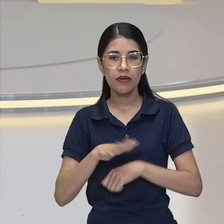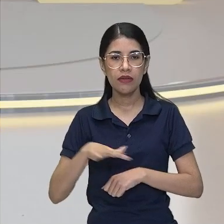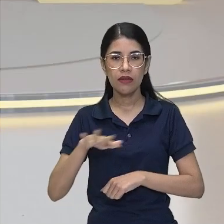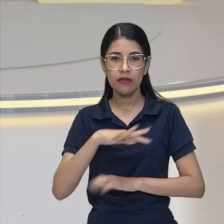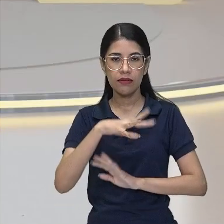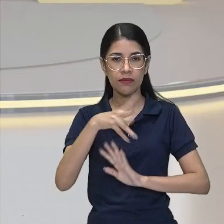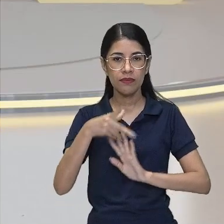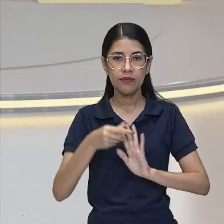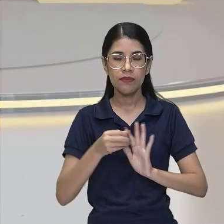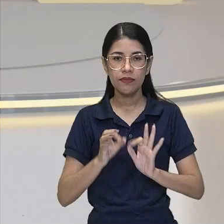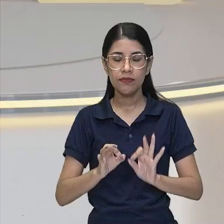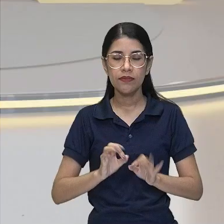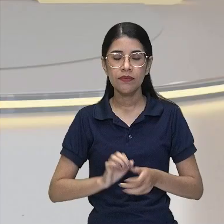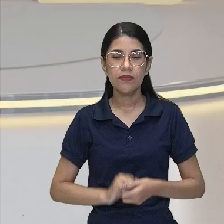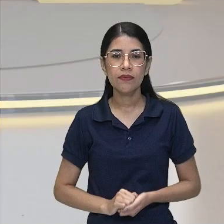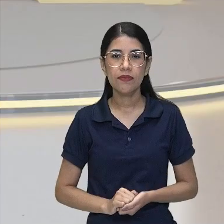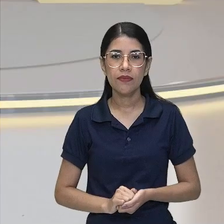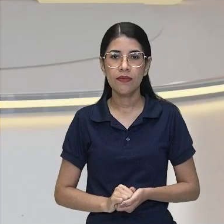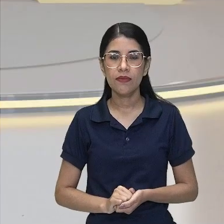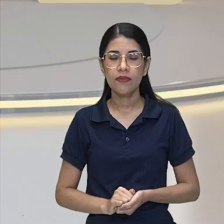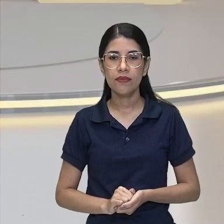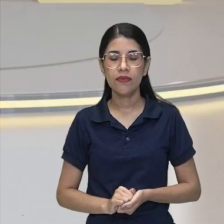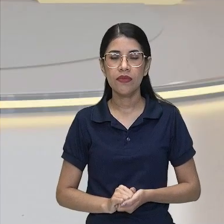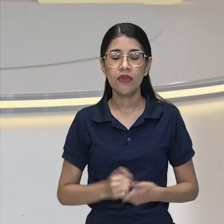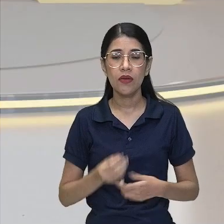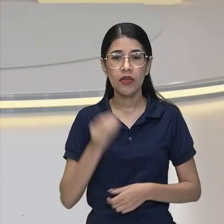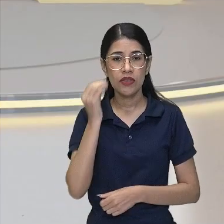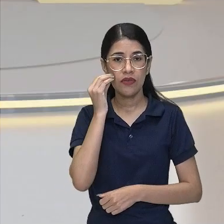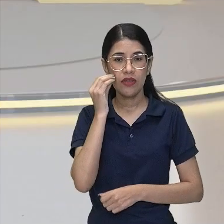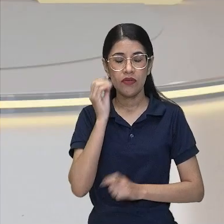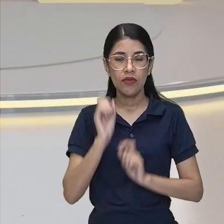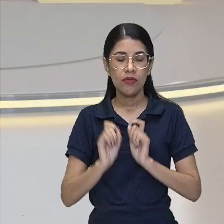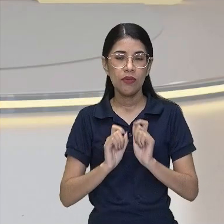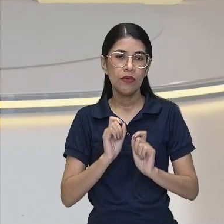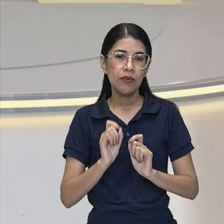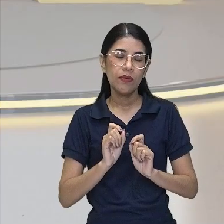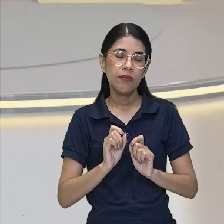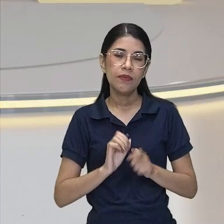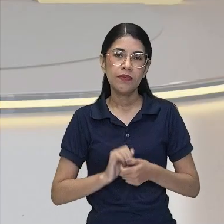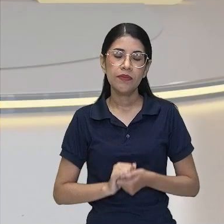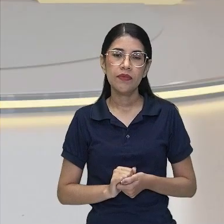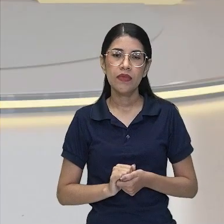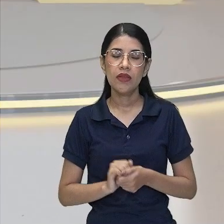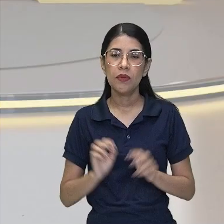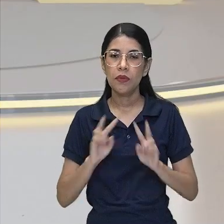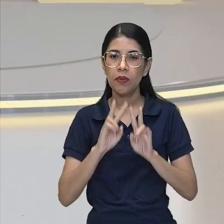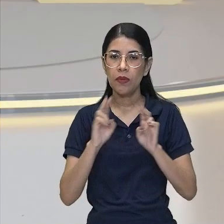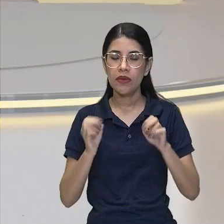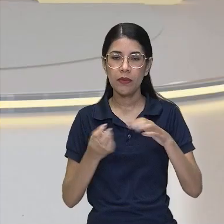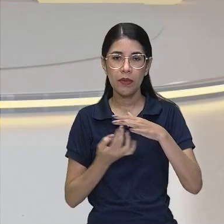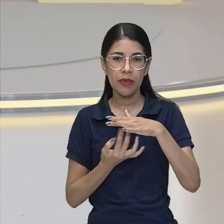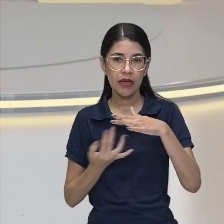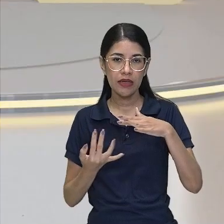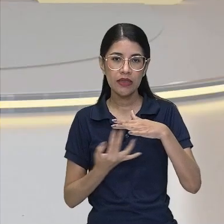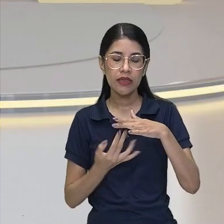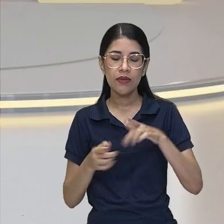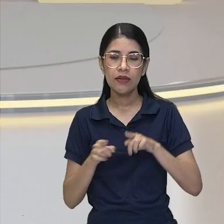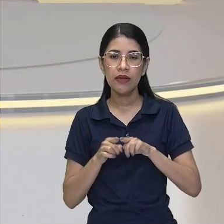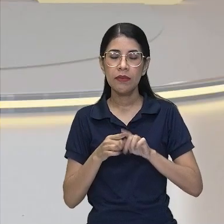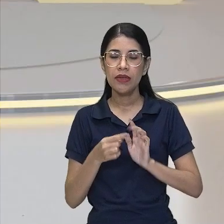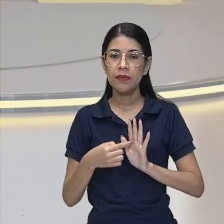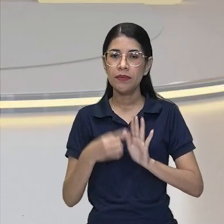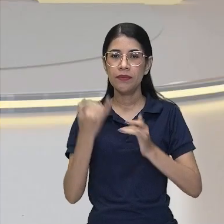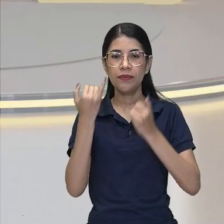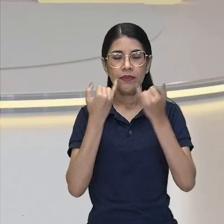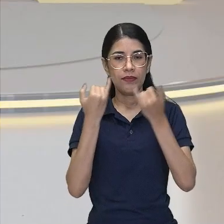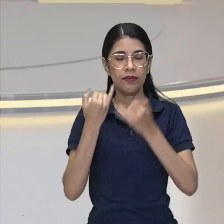amazônica, tá? Então, nós já viemos falando, né, sobre migração e alguns dados